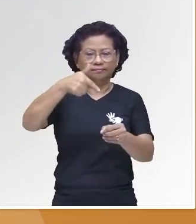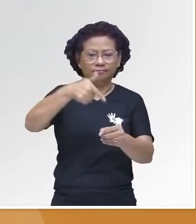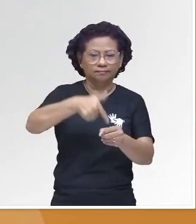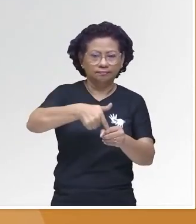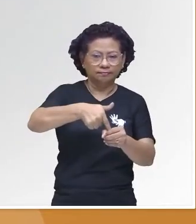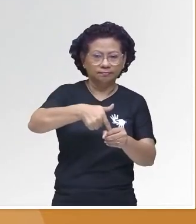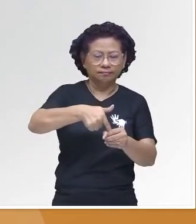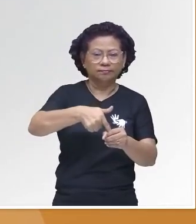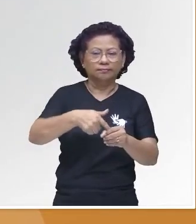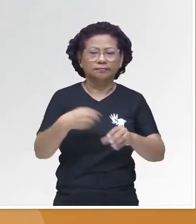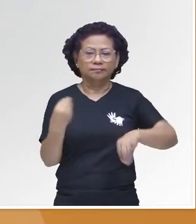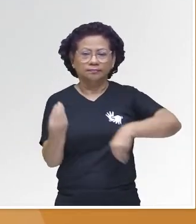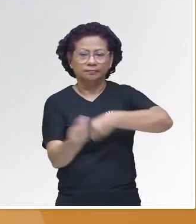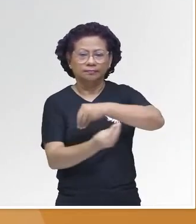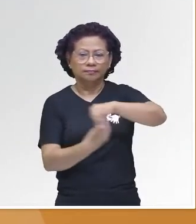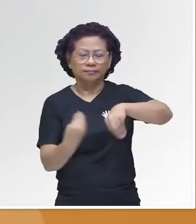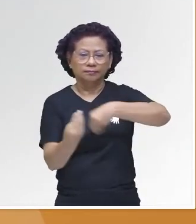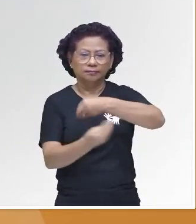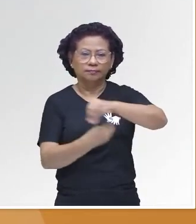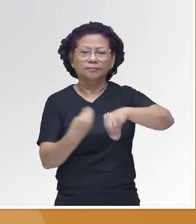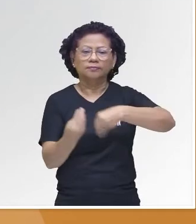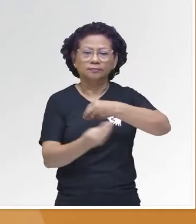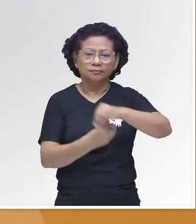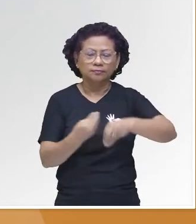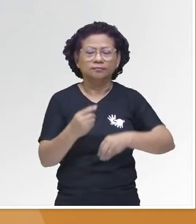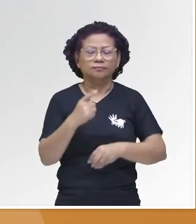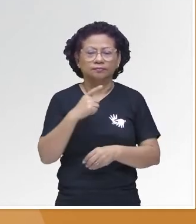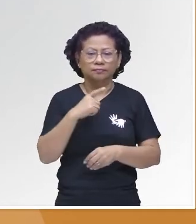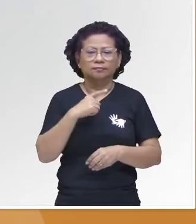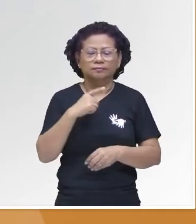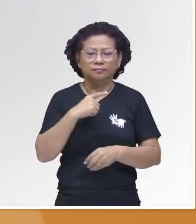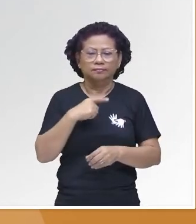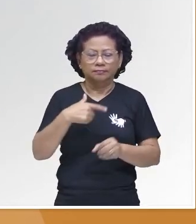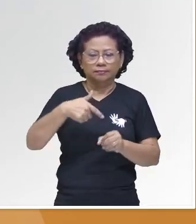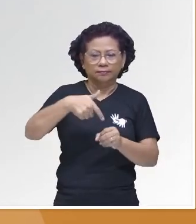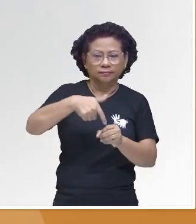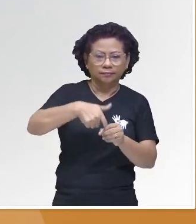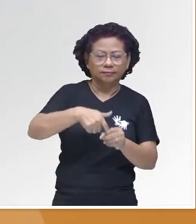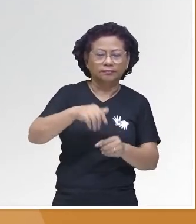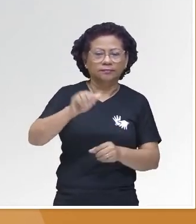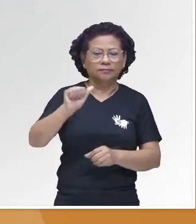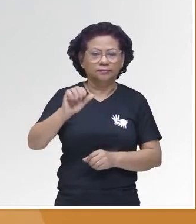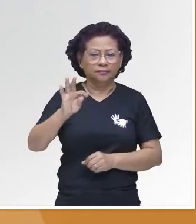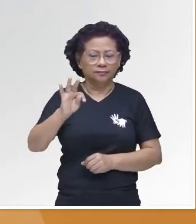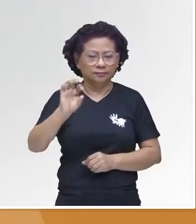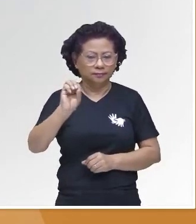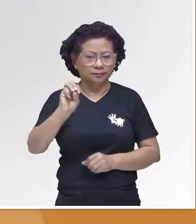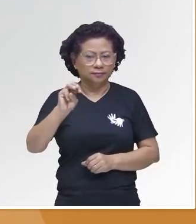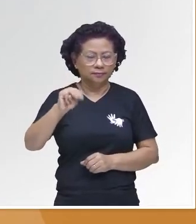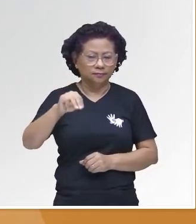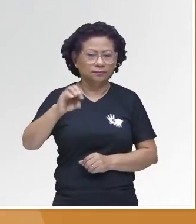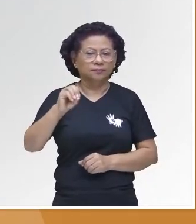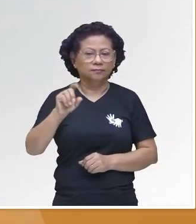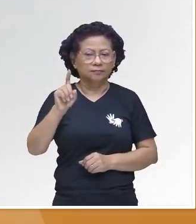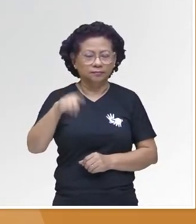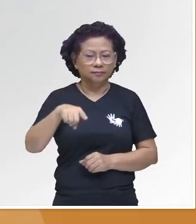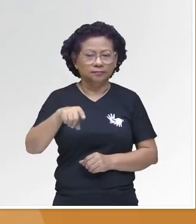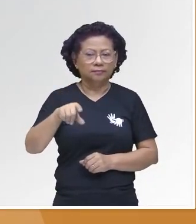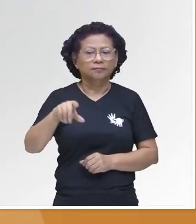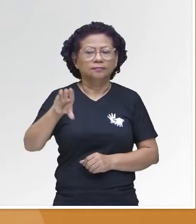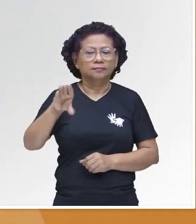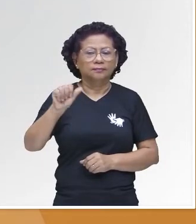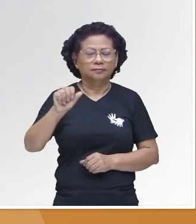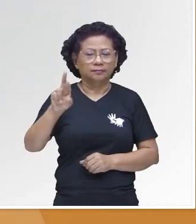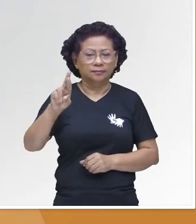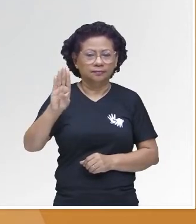de hidrocarbonetos, ou seja, uma composição ali de átomos de carbono, né? Provavelmente vocês